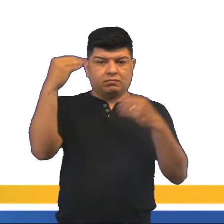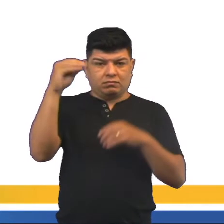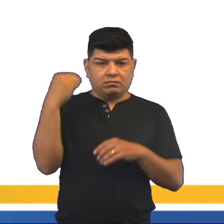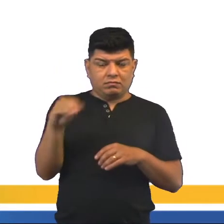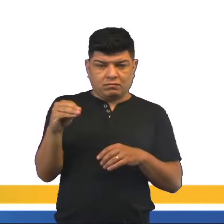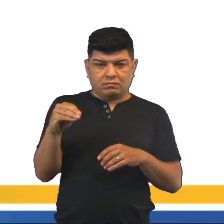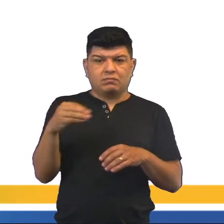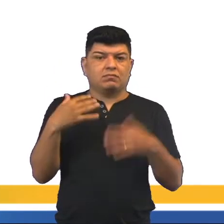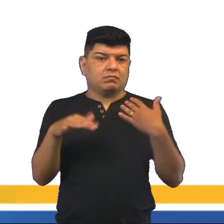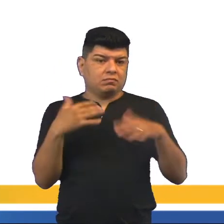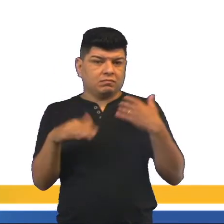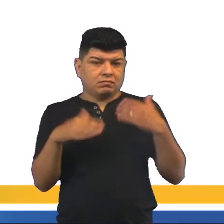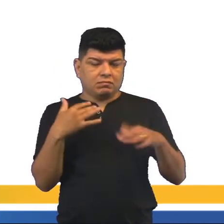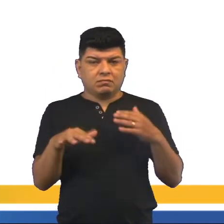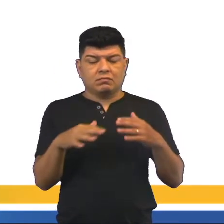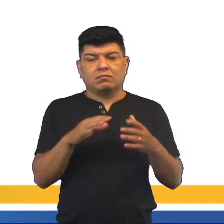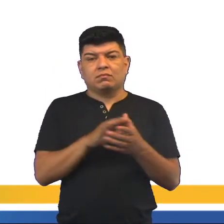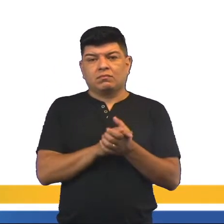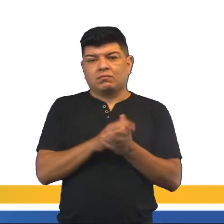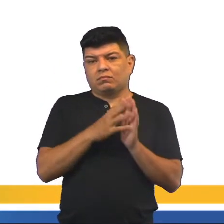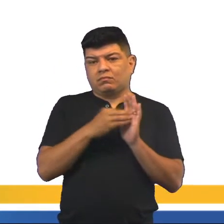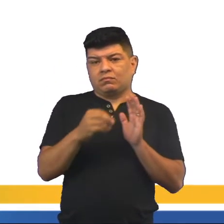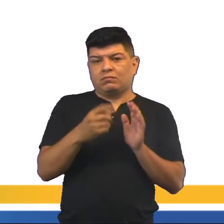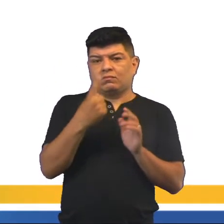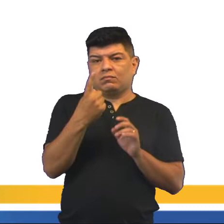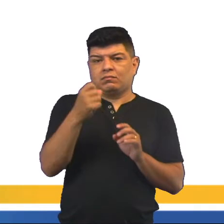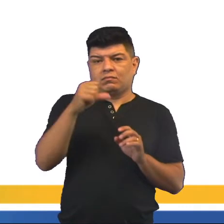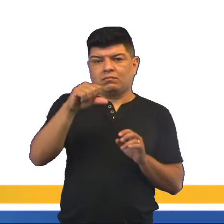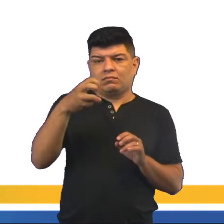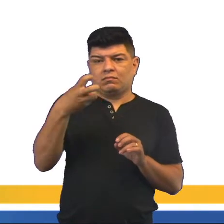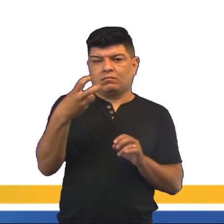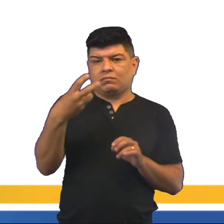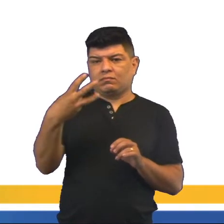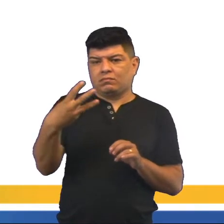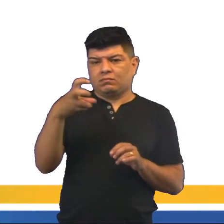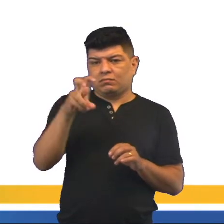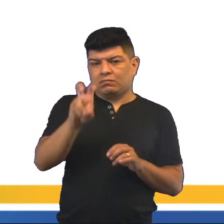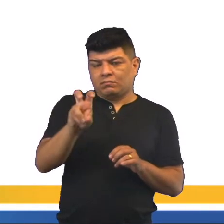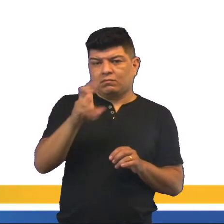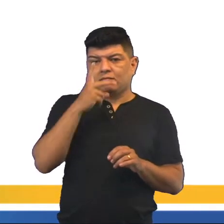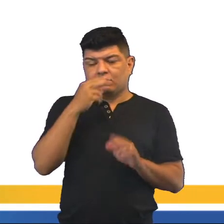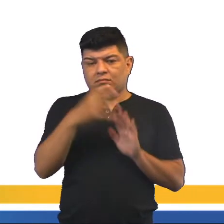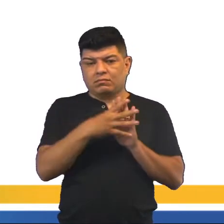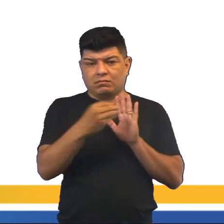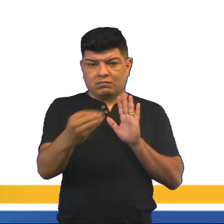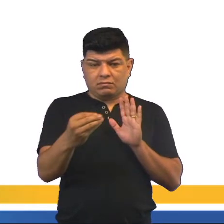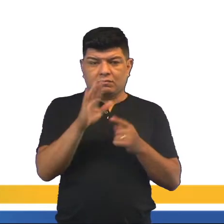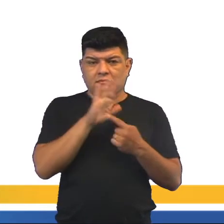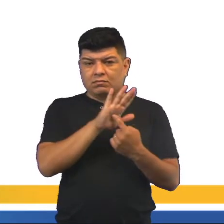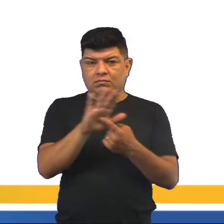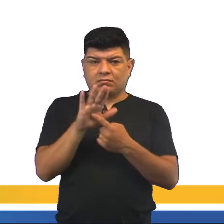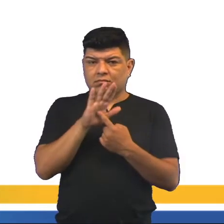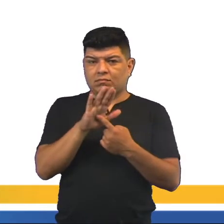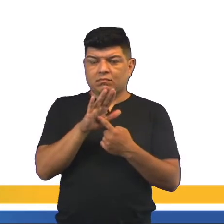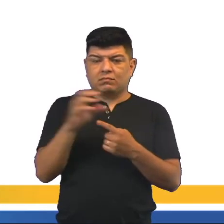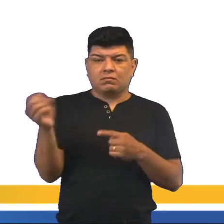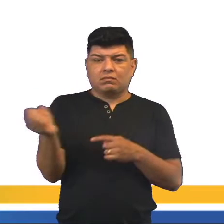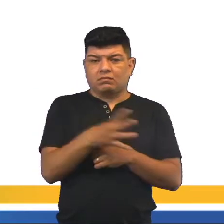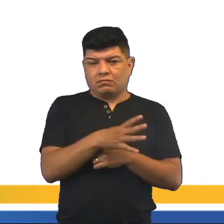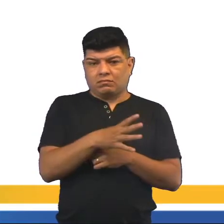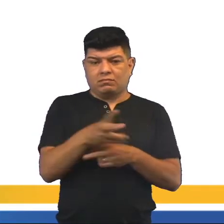Manifesto Coreográfico, né, de 1935, onde coreografia aparecia em sua